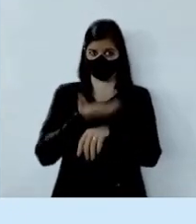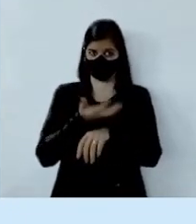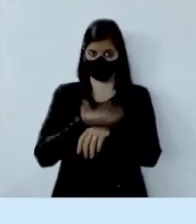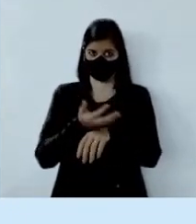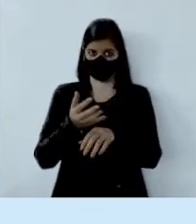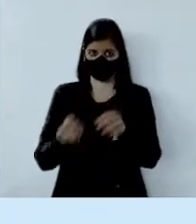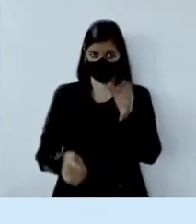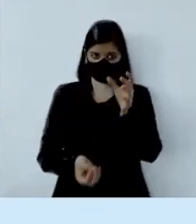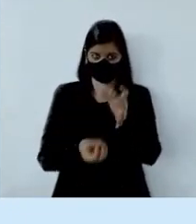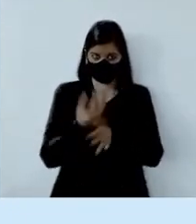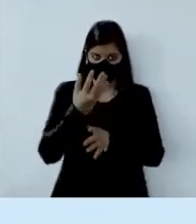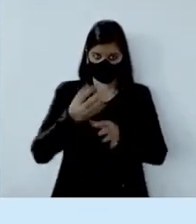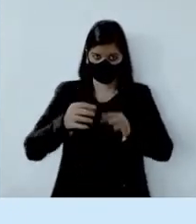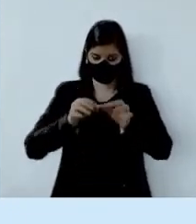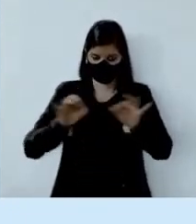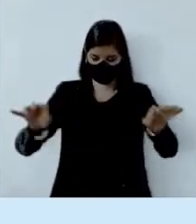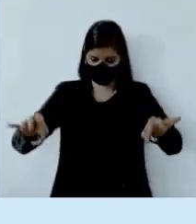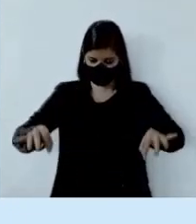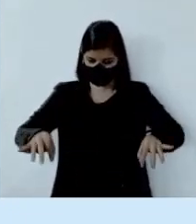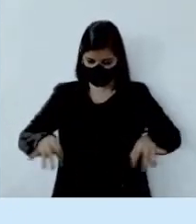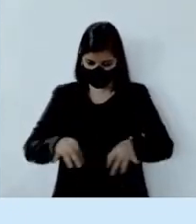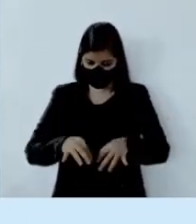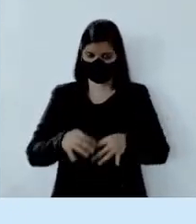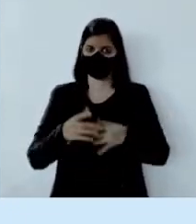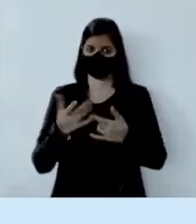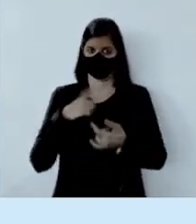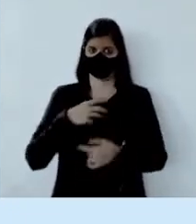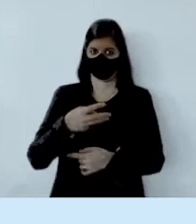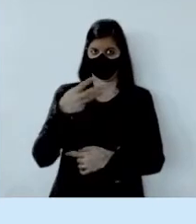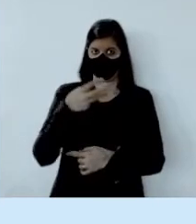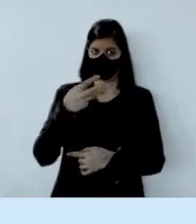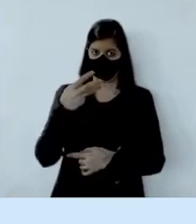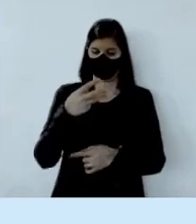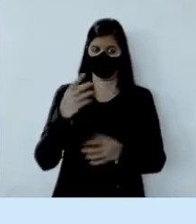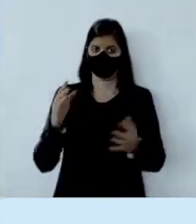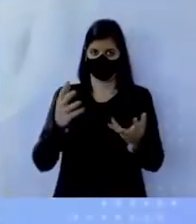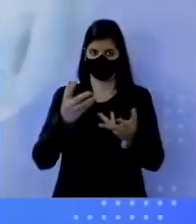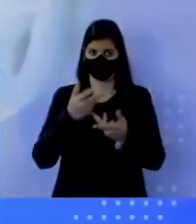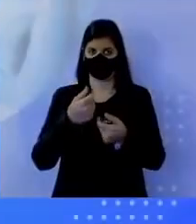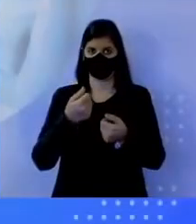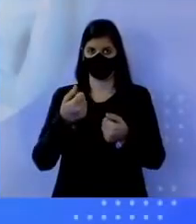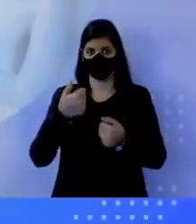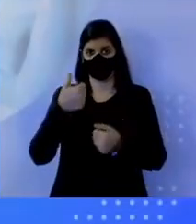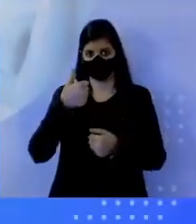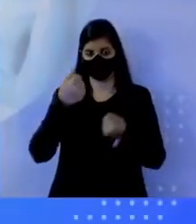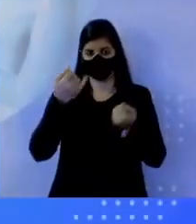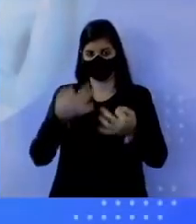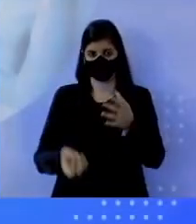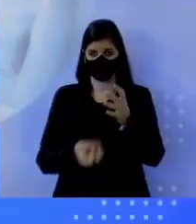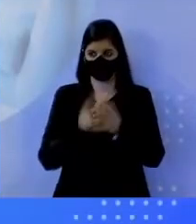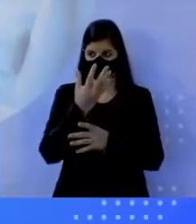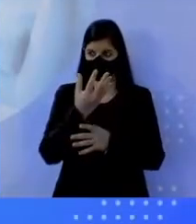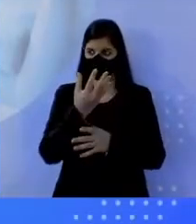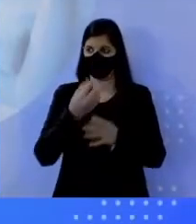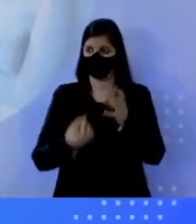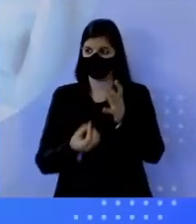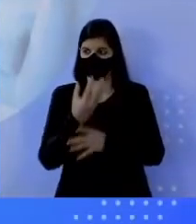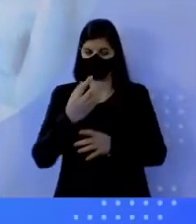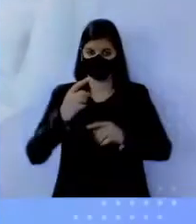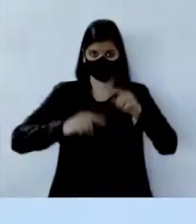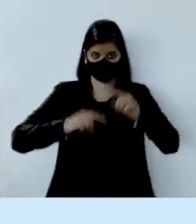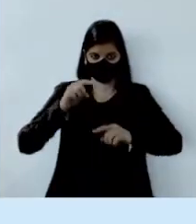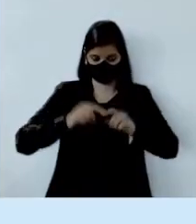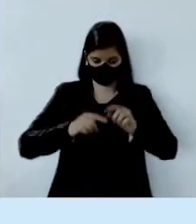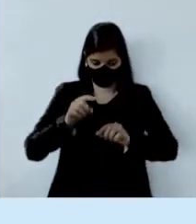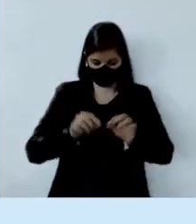ela contém 3 competências. Nessa primeira competência, vamos falar do processo de confeccionar maquetes e modelos conforme